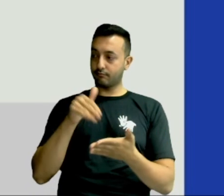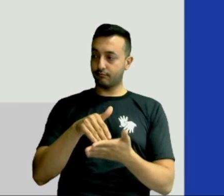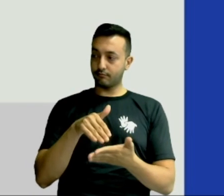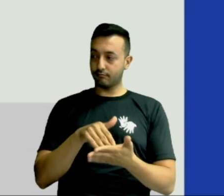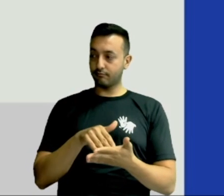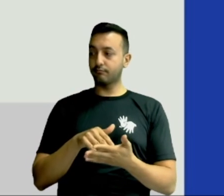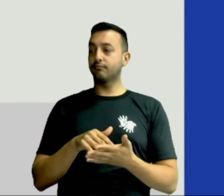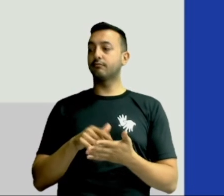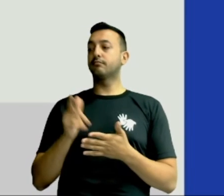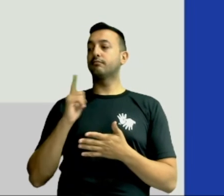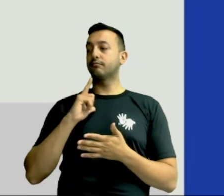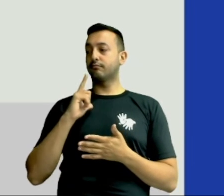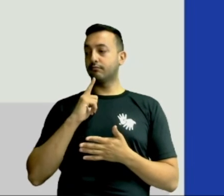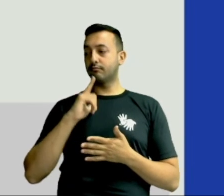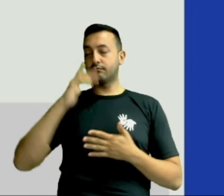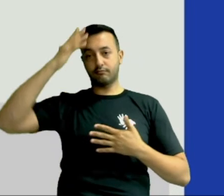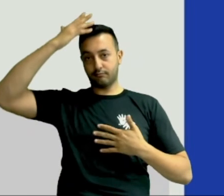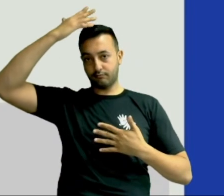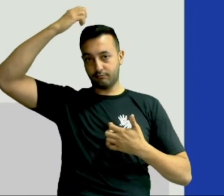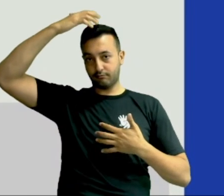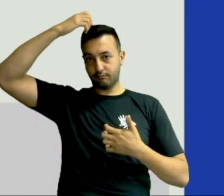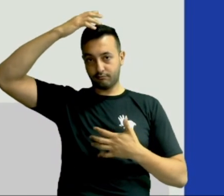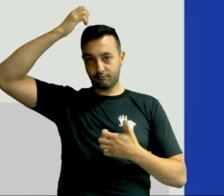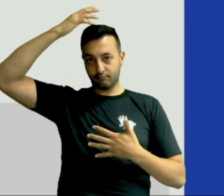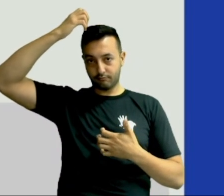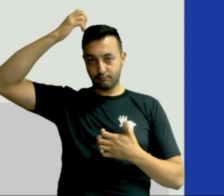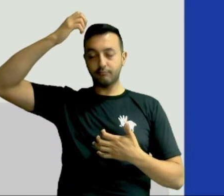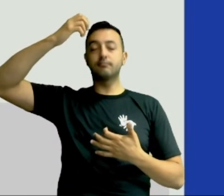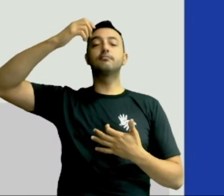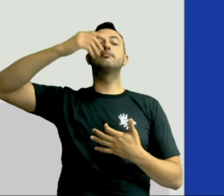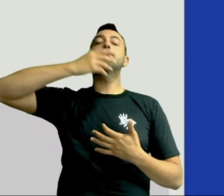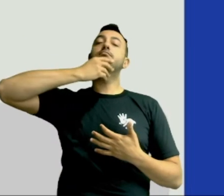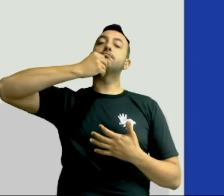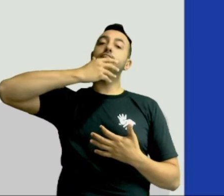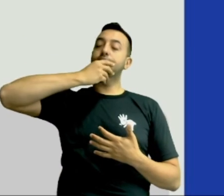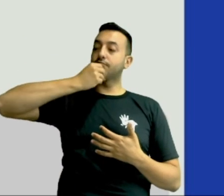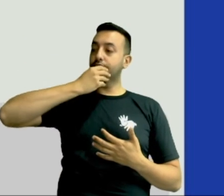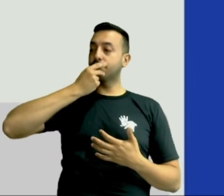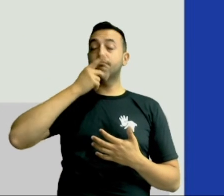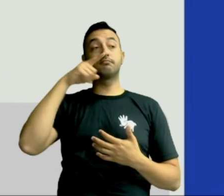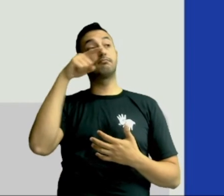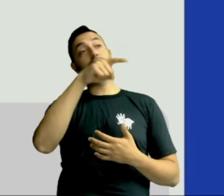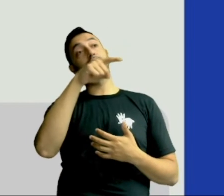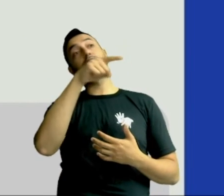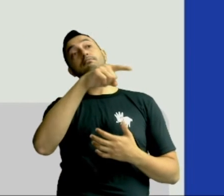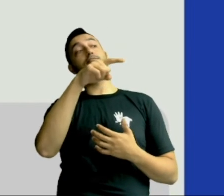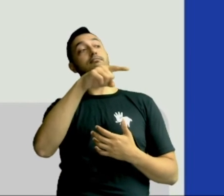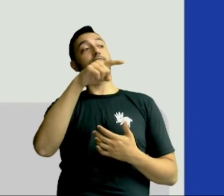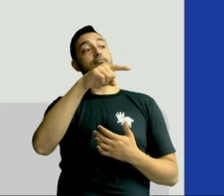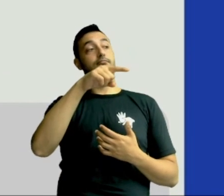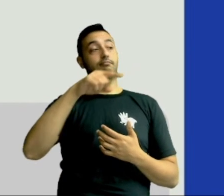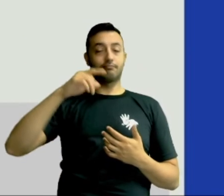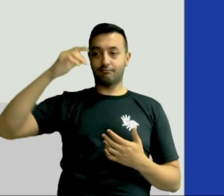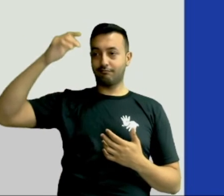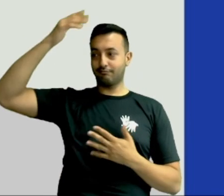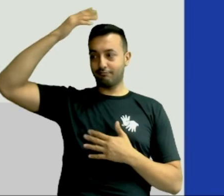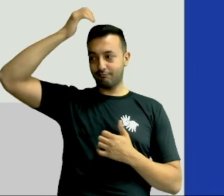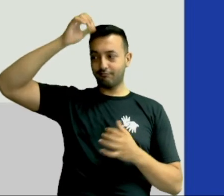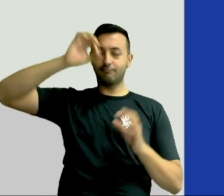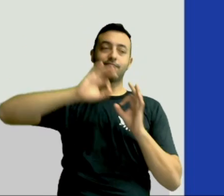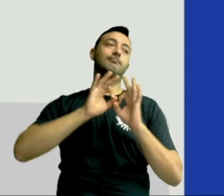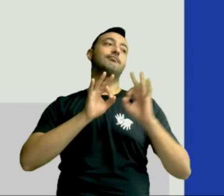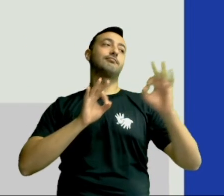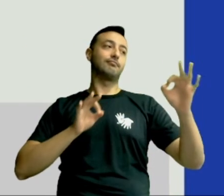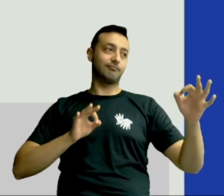situação estamos um Monk O Macaco né tu está perguntando para o Monk S1 o que está